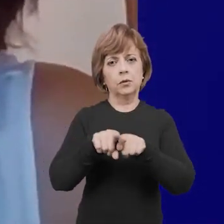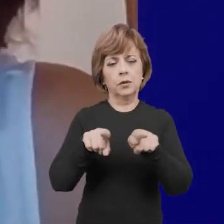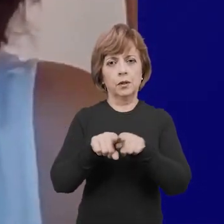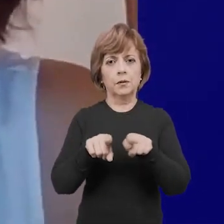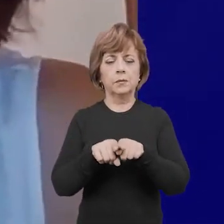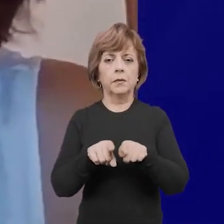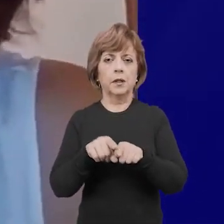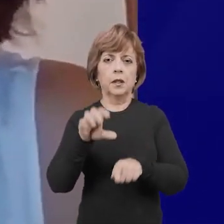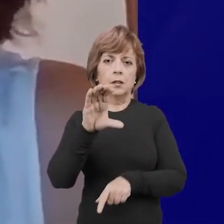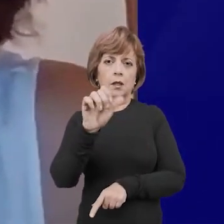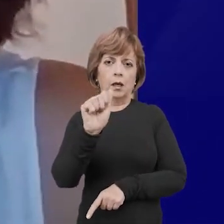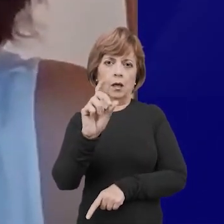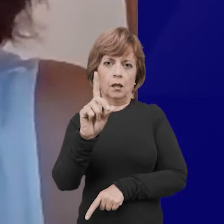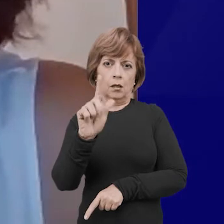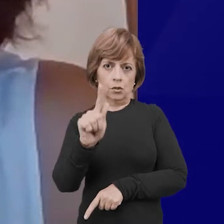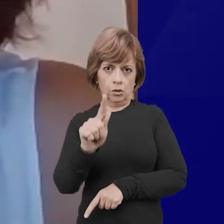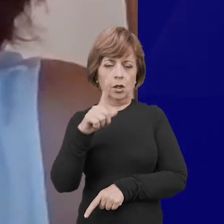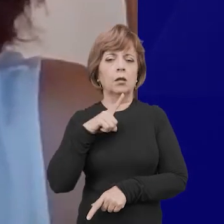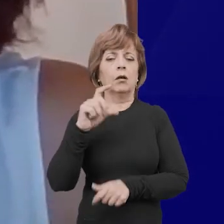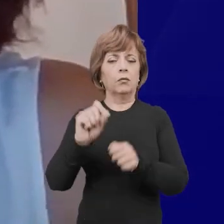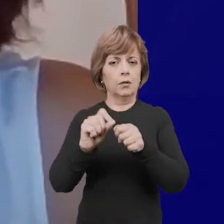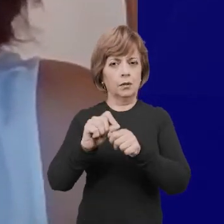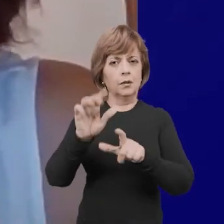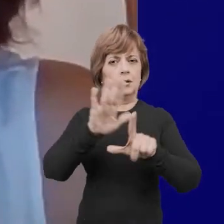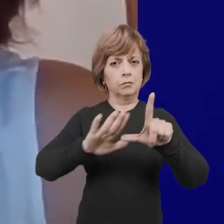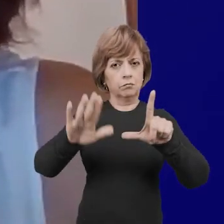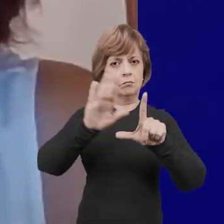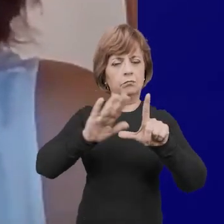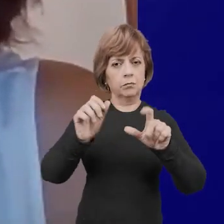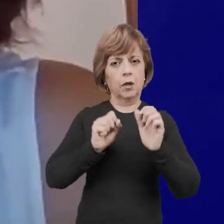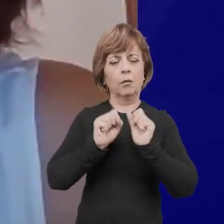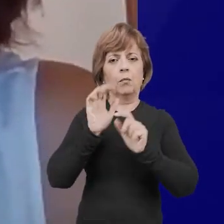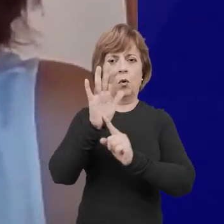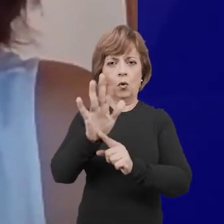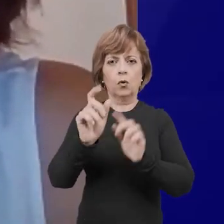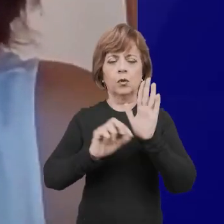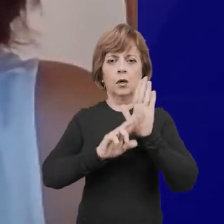pela CADG. E a ideia é que